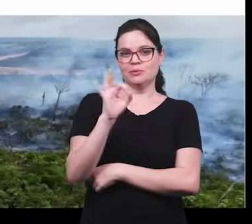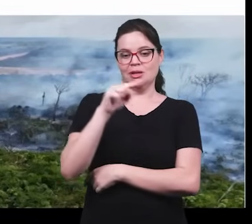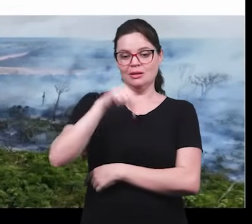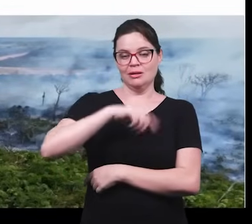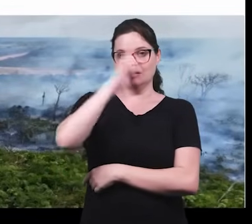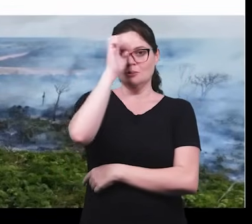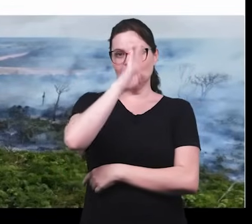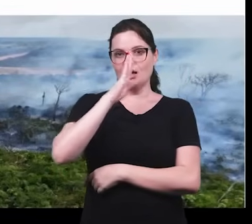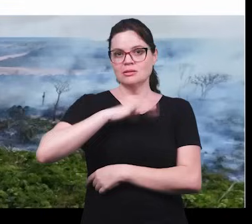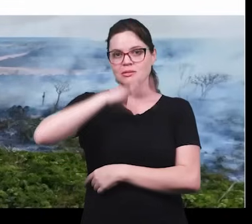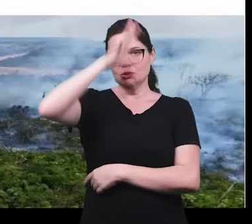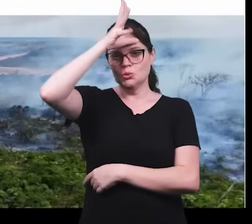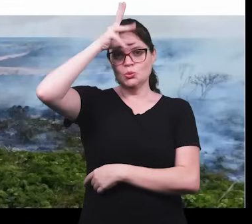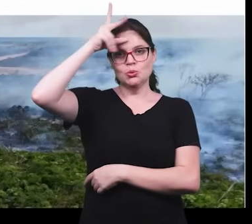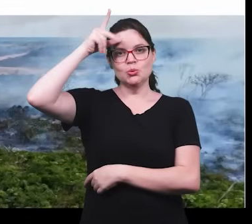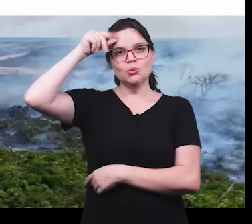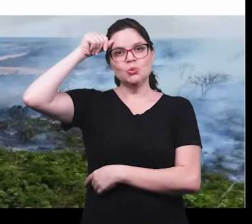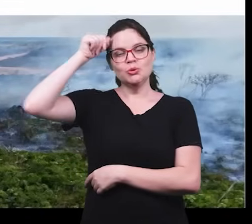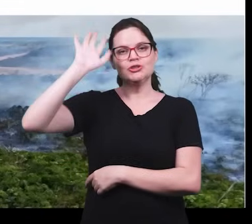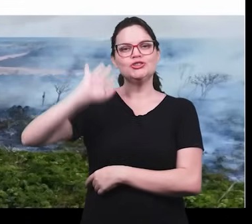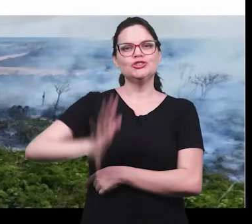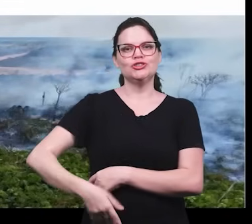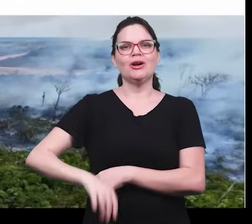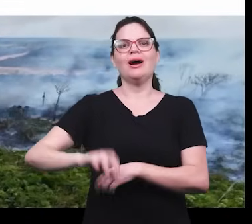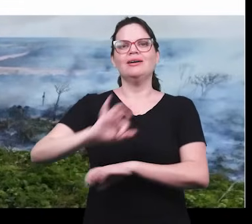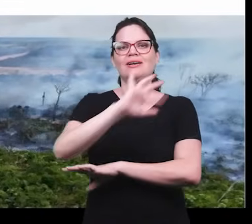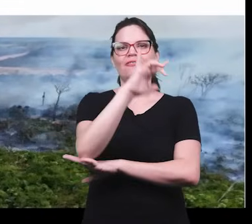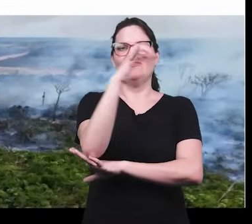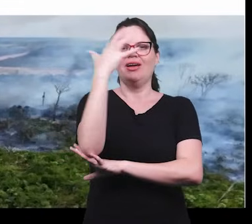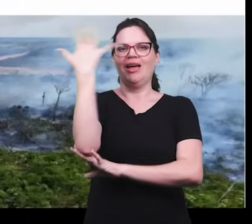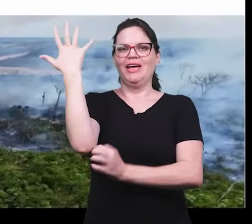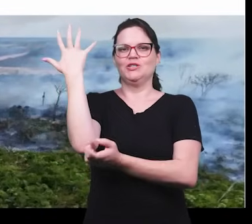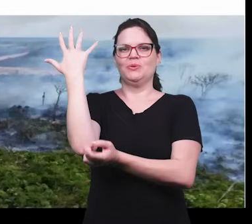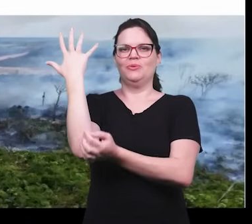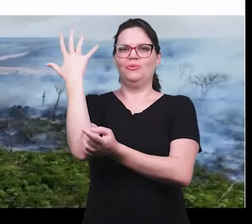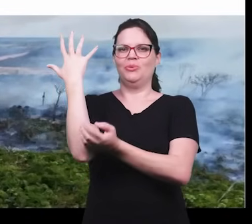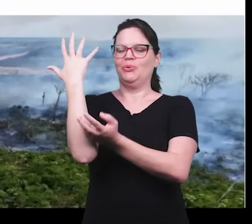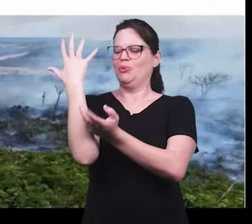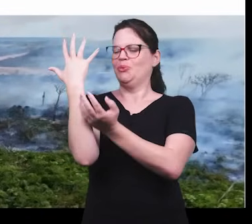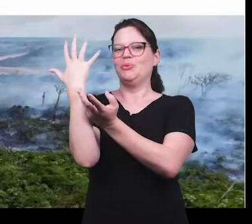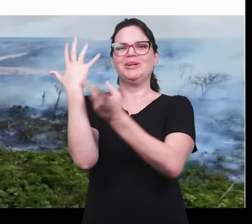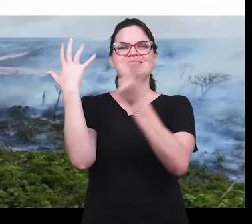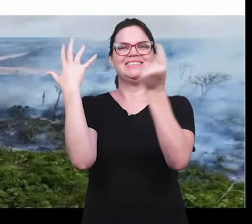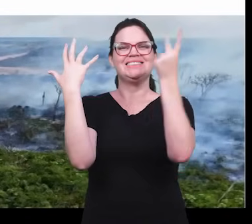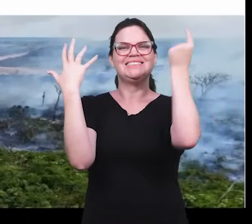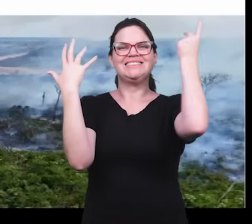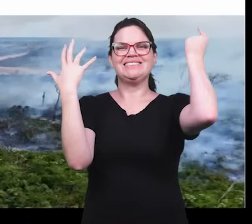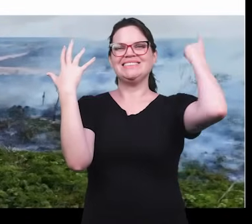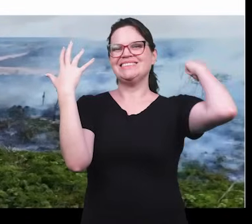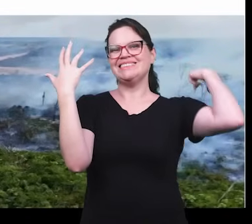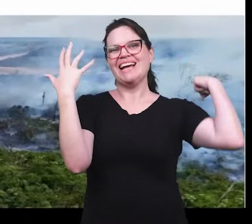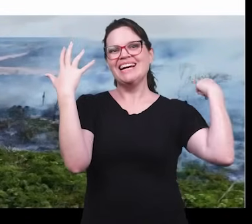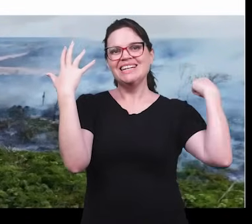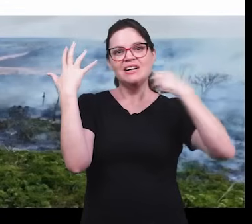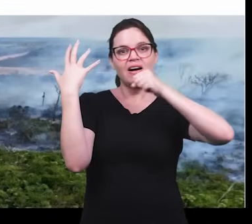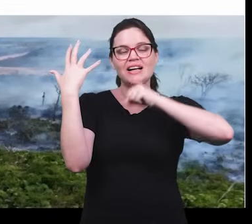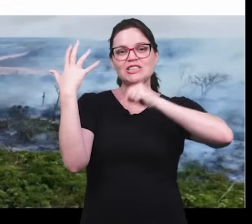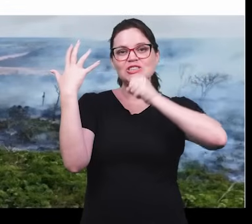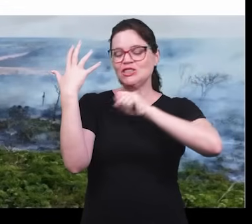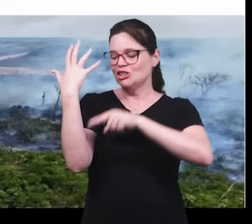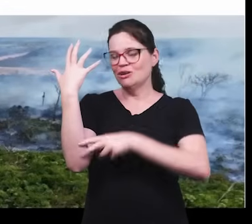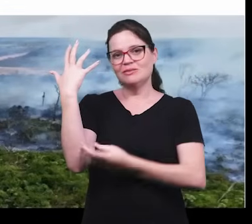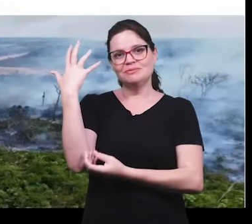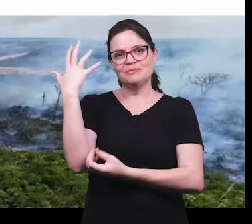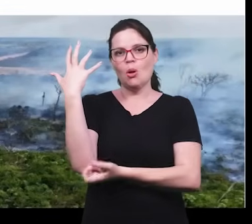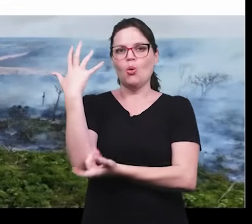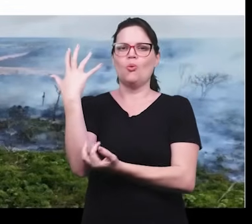Brasil já destruíram vegetação nativa. São sinais da primeira trombeta. A